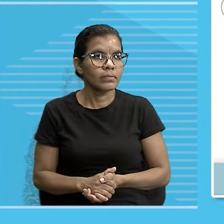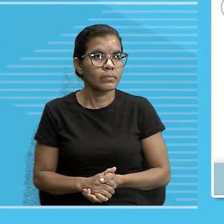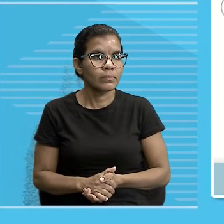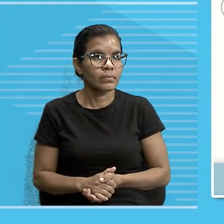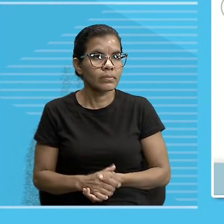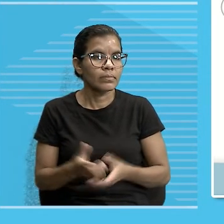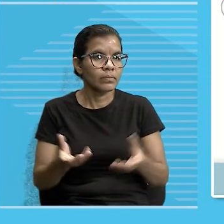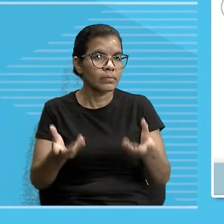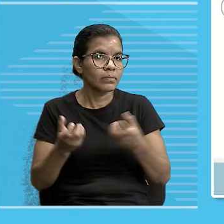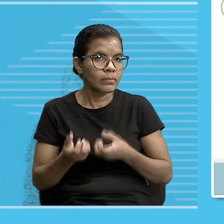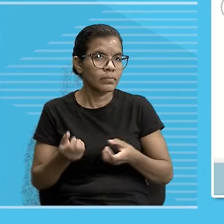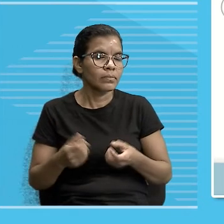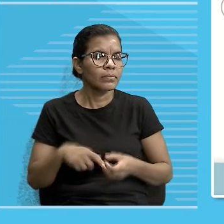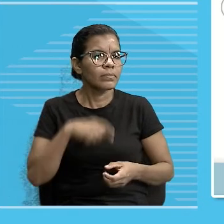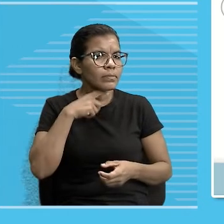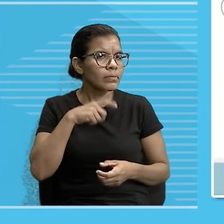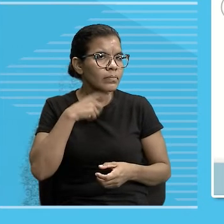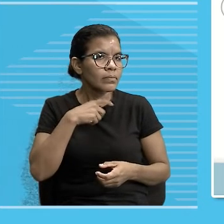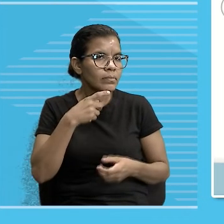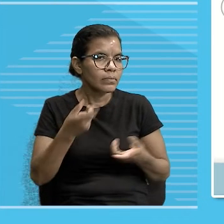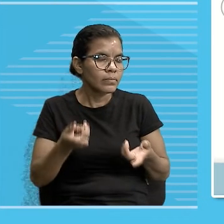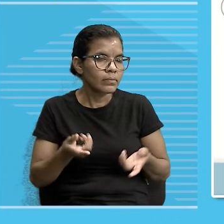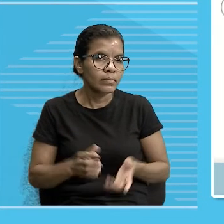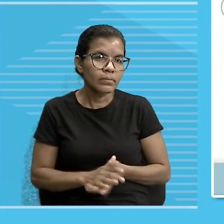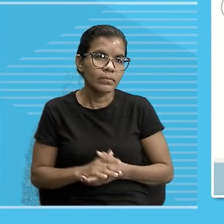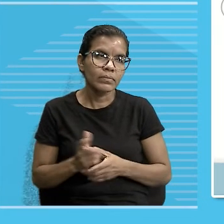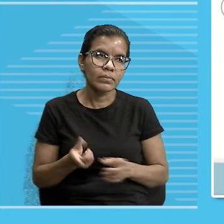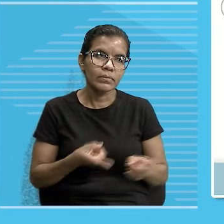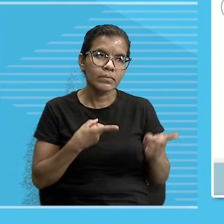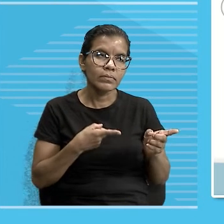Quero saber se ficou alguma dúvida.